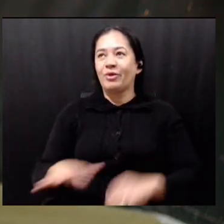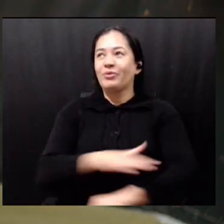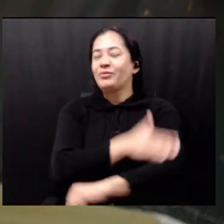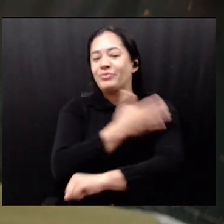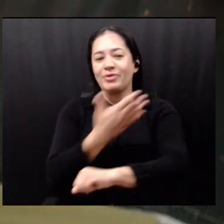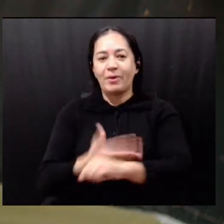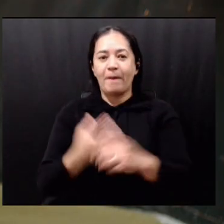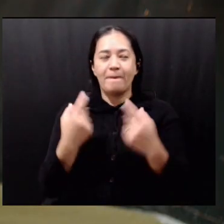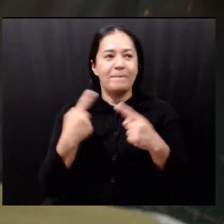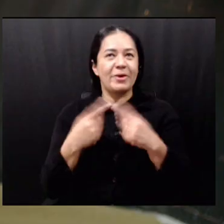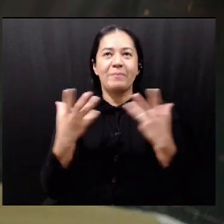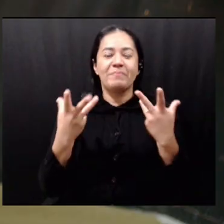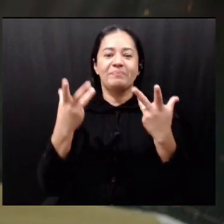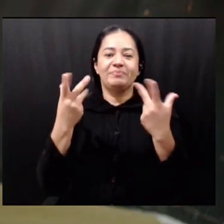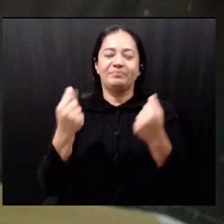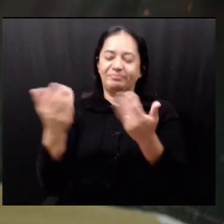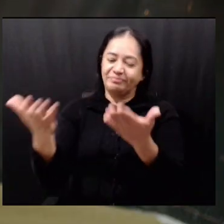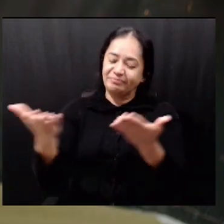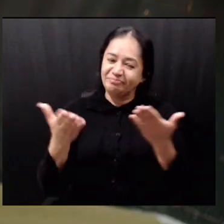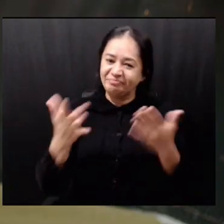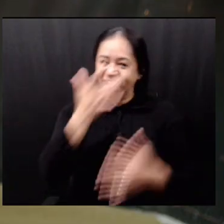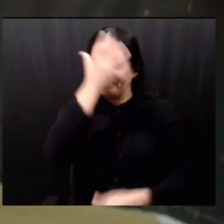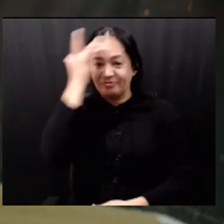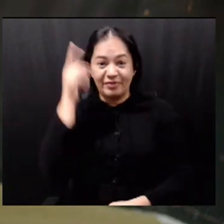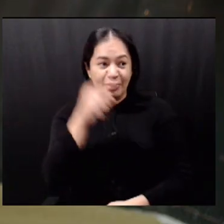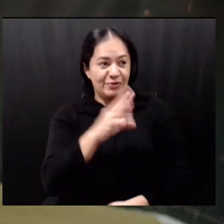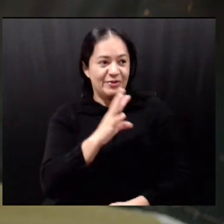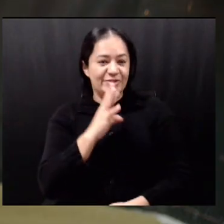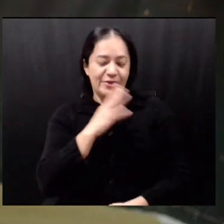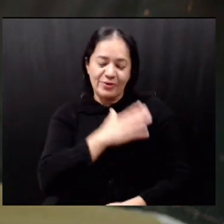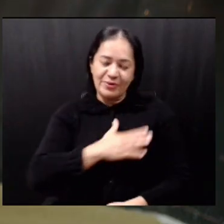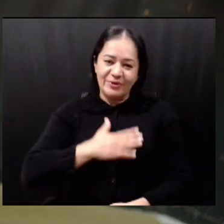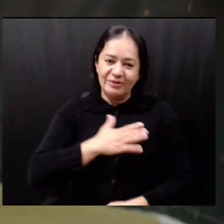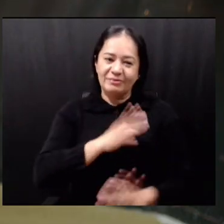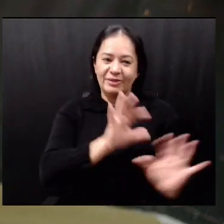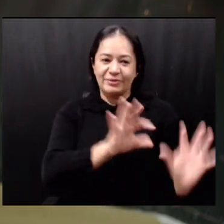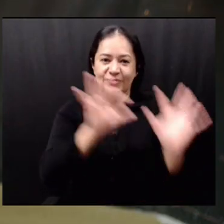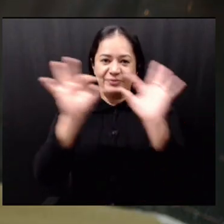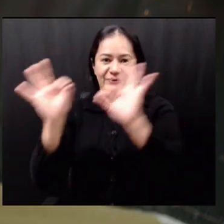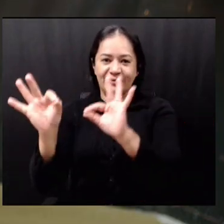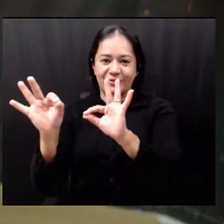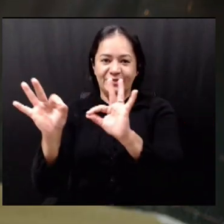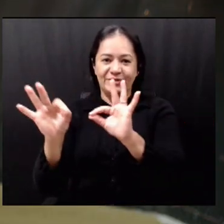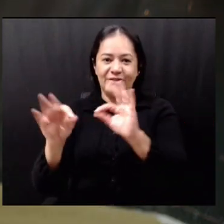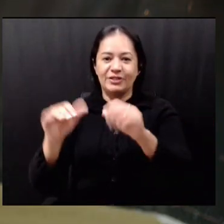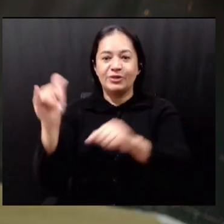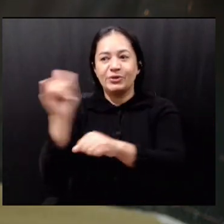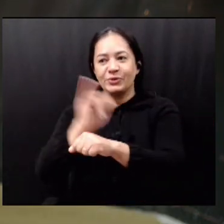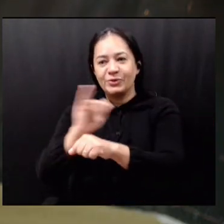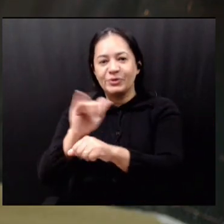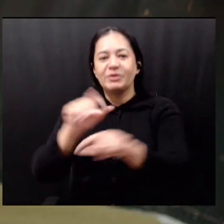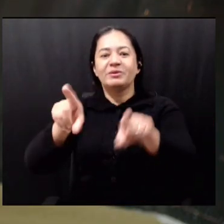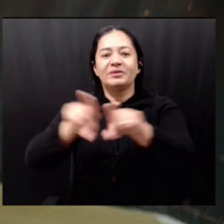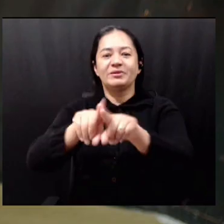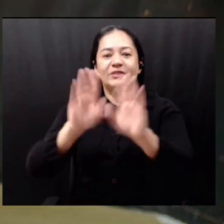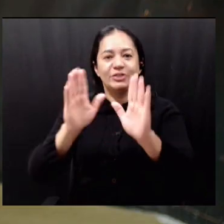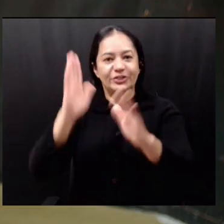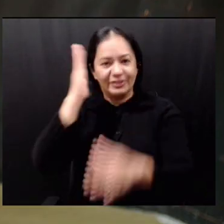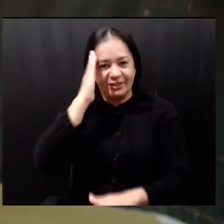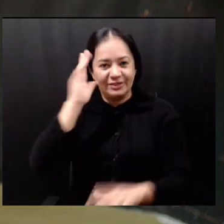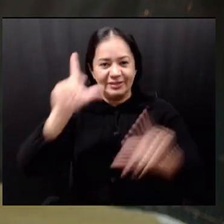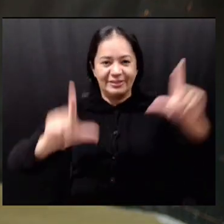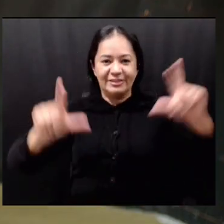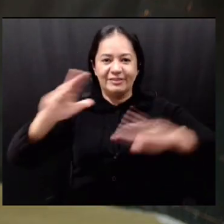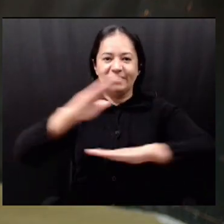sensacional. Convide aí as pessoas que você gosta para assistir. Temos ao vivo no YouTube também. E já sabe, né? TV Câmara Campinas trazendo